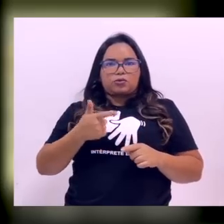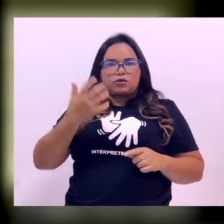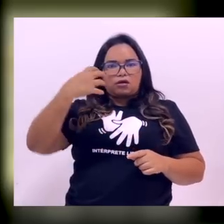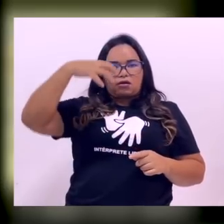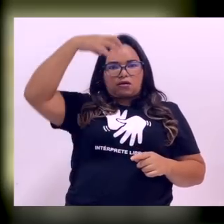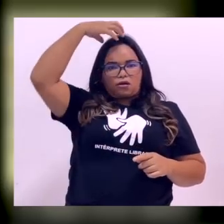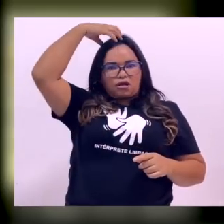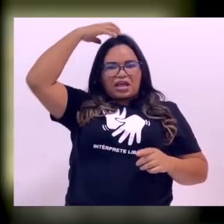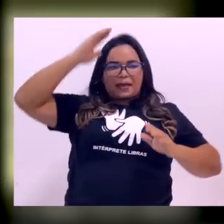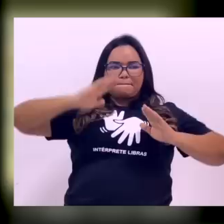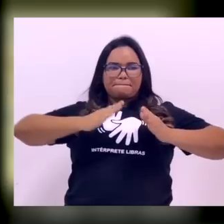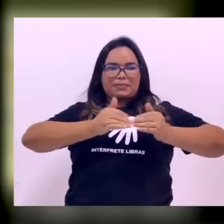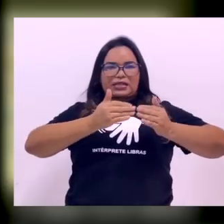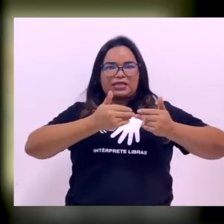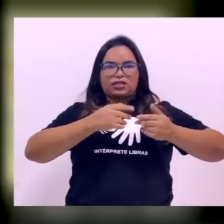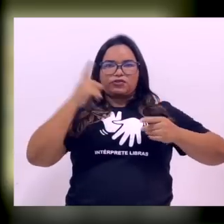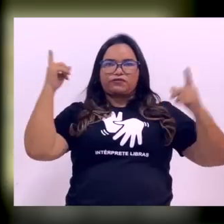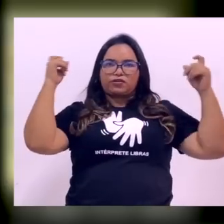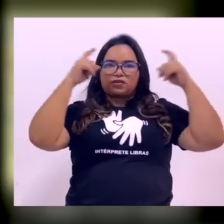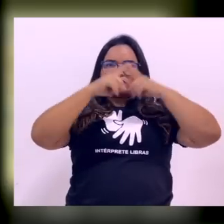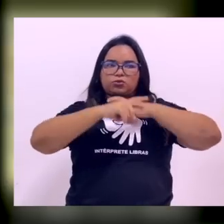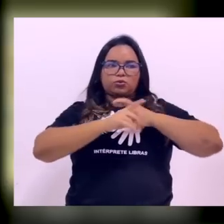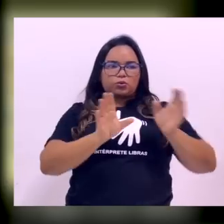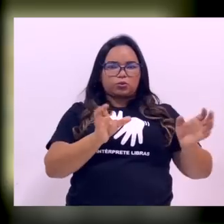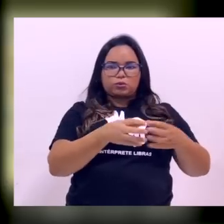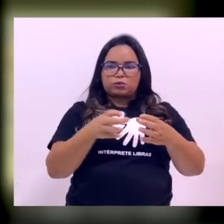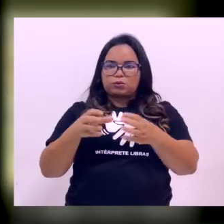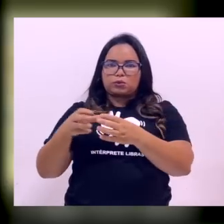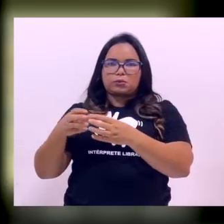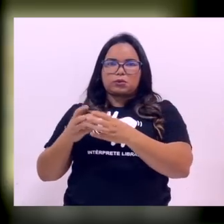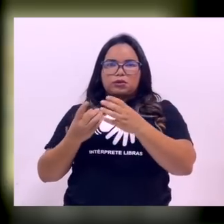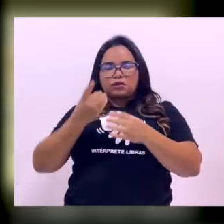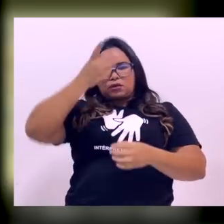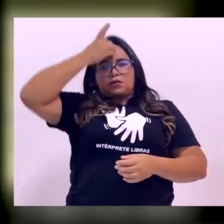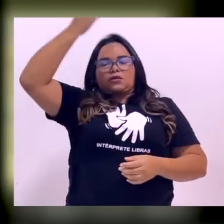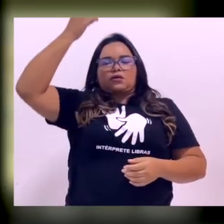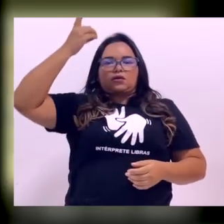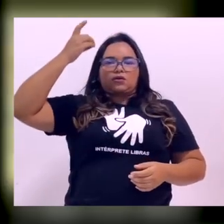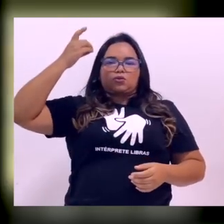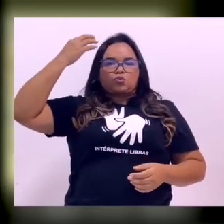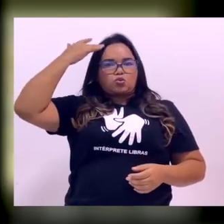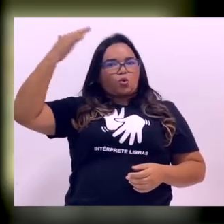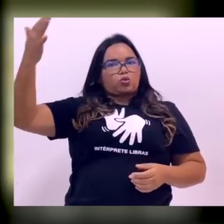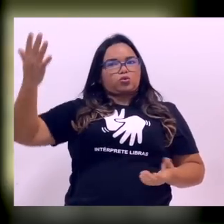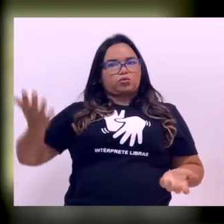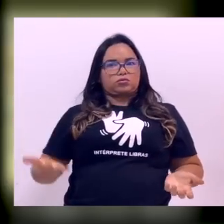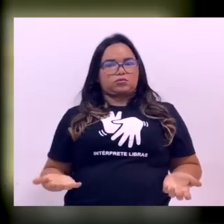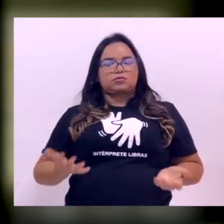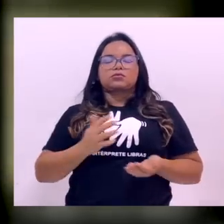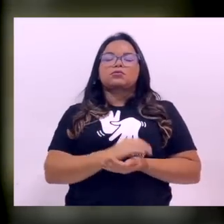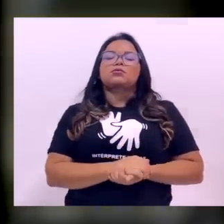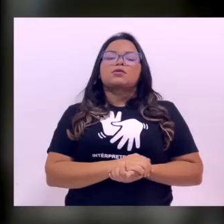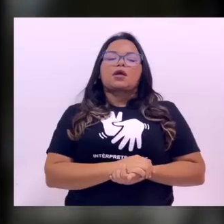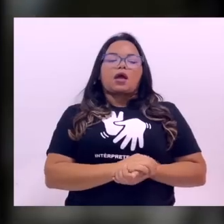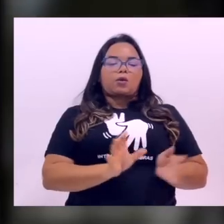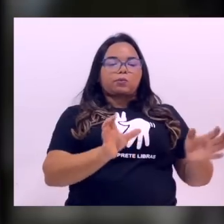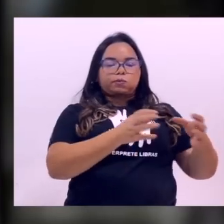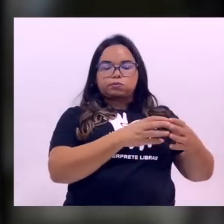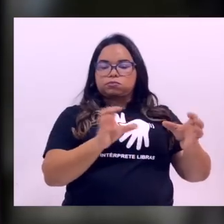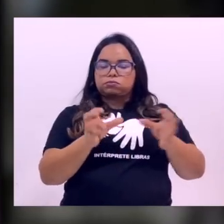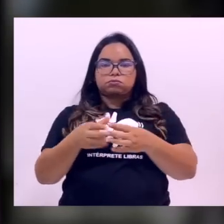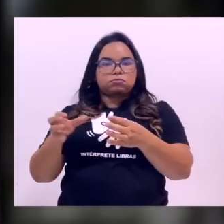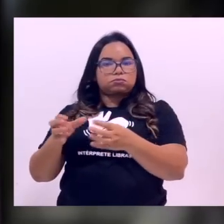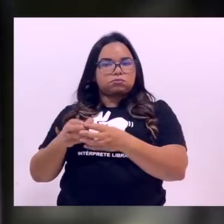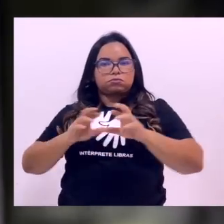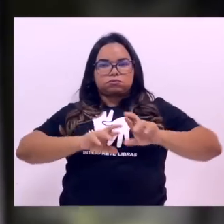grande e dominador que requer algo semelhante de um mago, astrólogo ou caldeu. Percebem? As